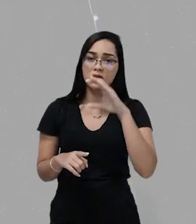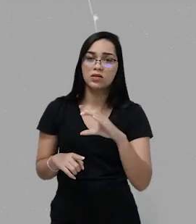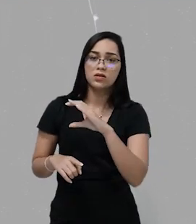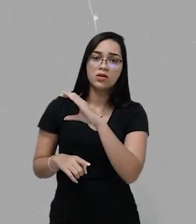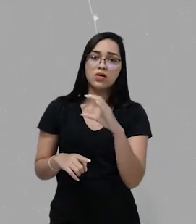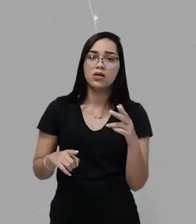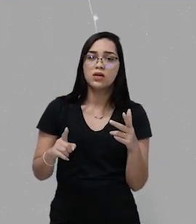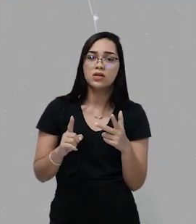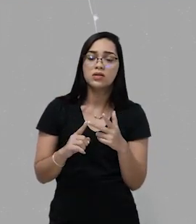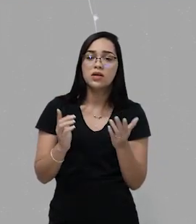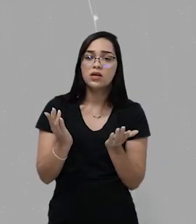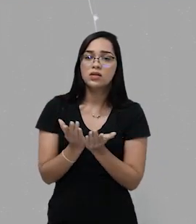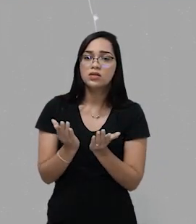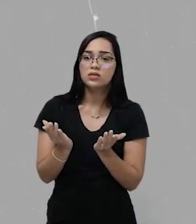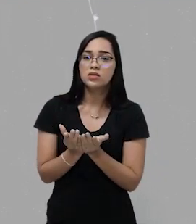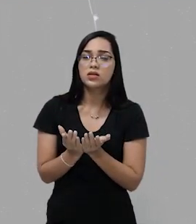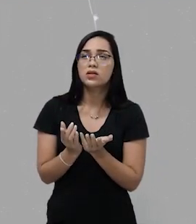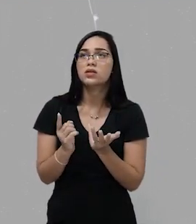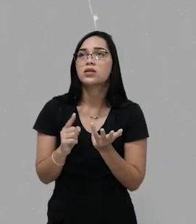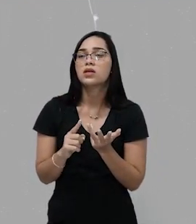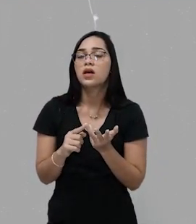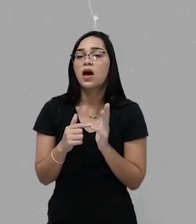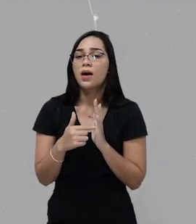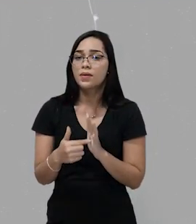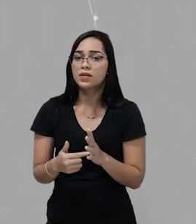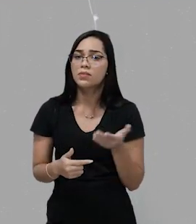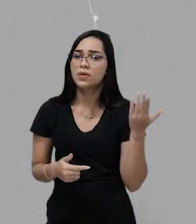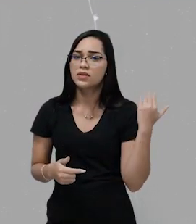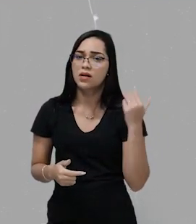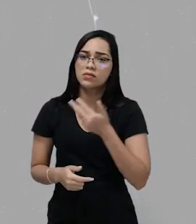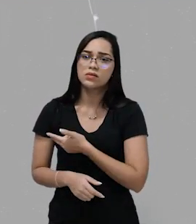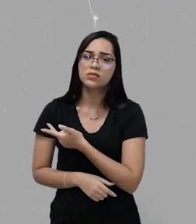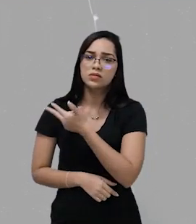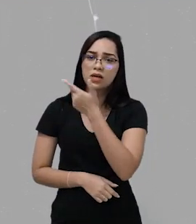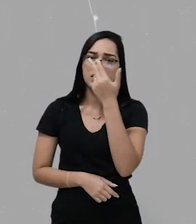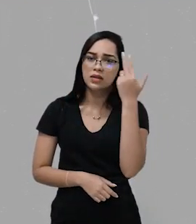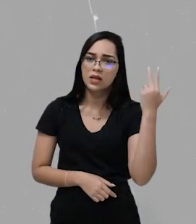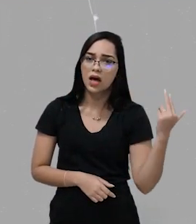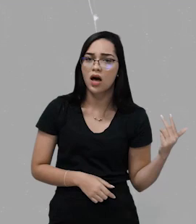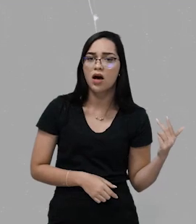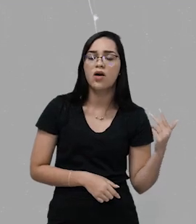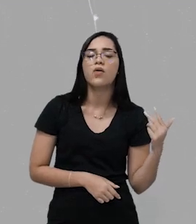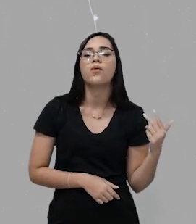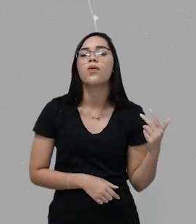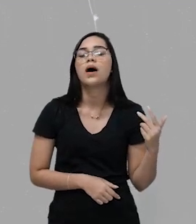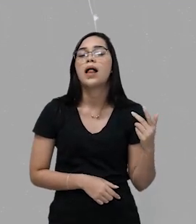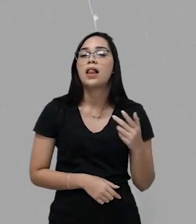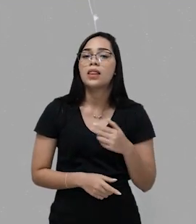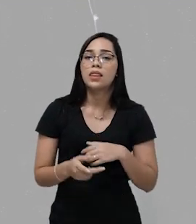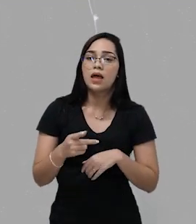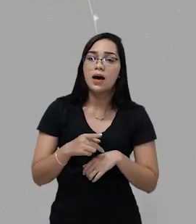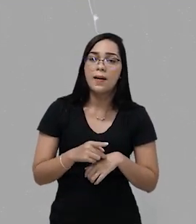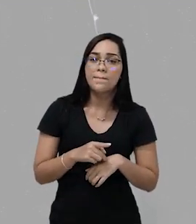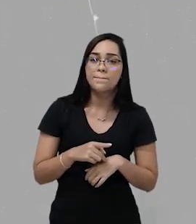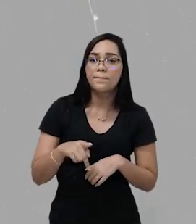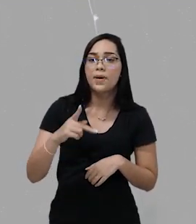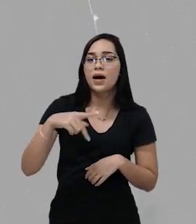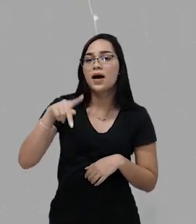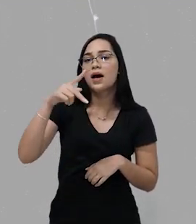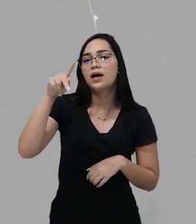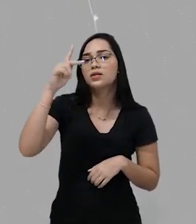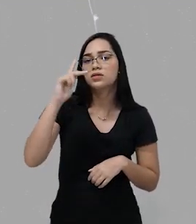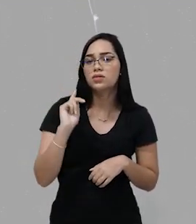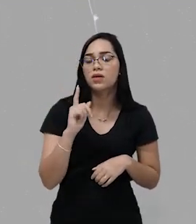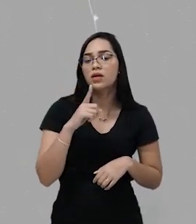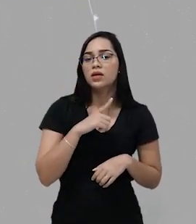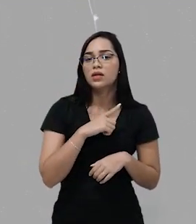as igrejas cristãs protestantes, que apresentam na época do Natal, na época da Páscoa, as encenações